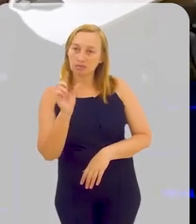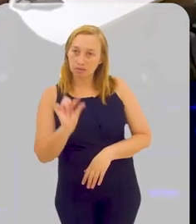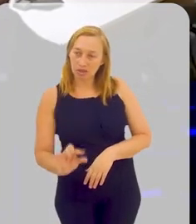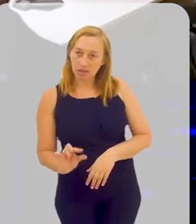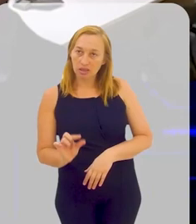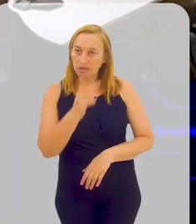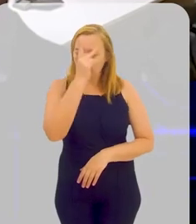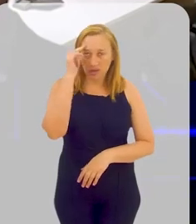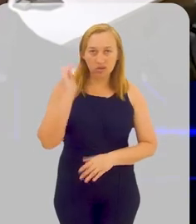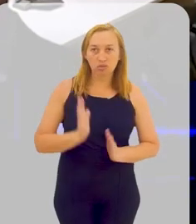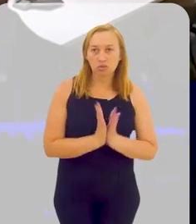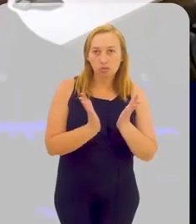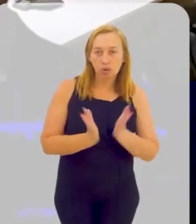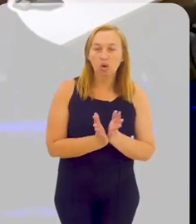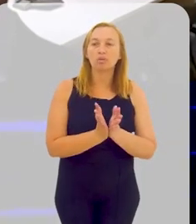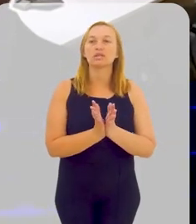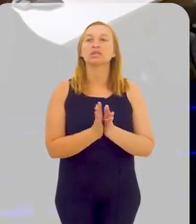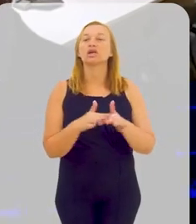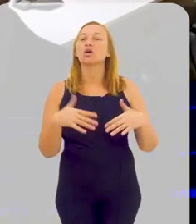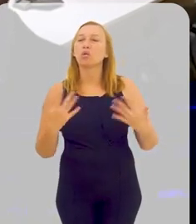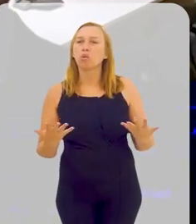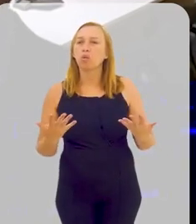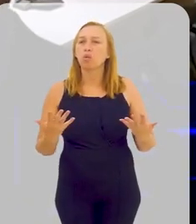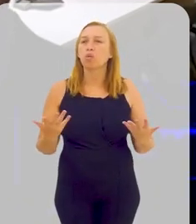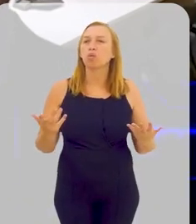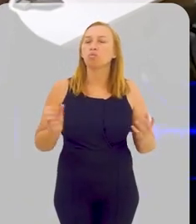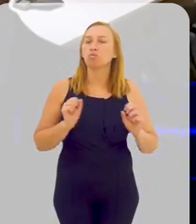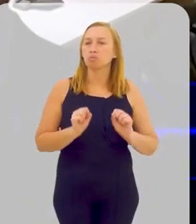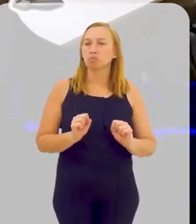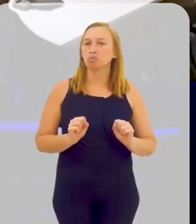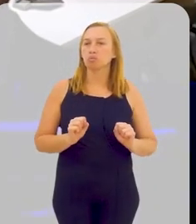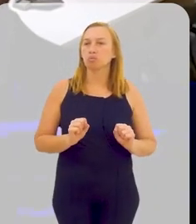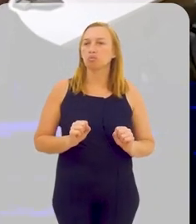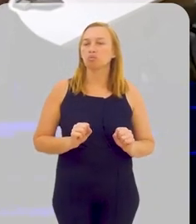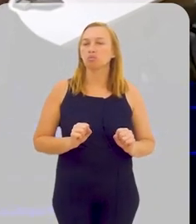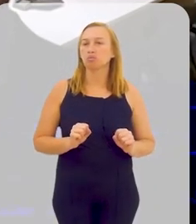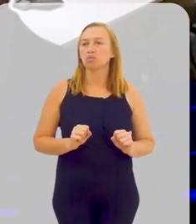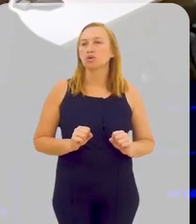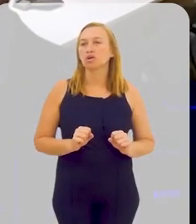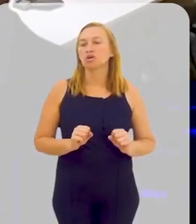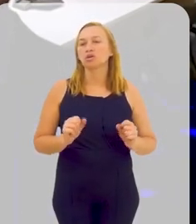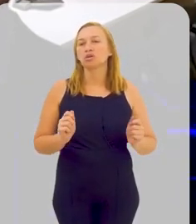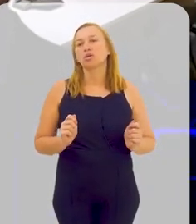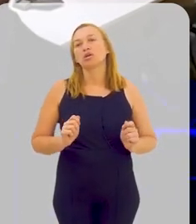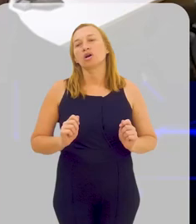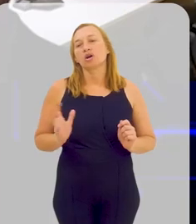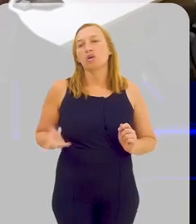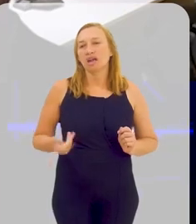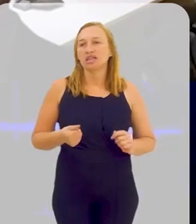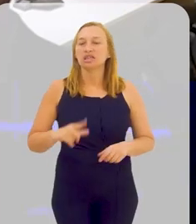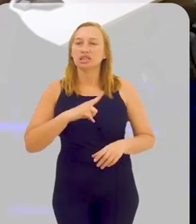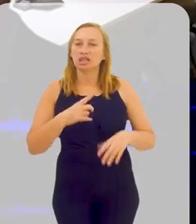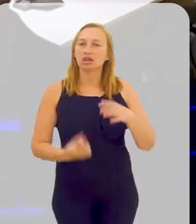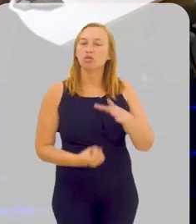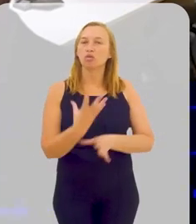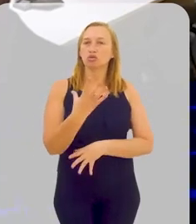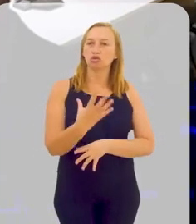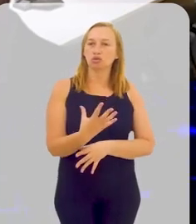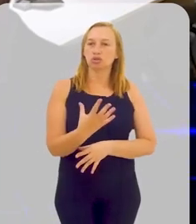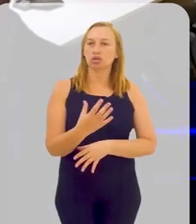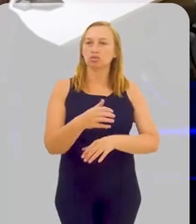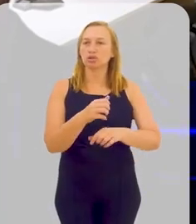barata é para pessoas de baixa renda Qual o potencial que a gente tem tanto na construção né desse